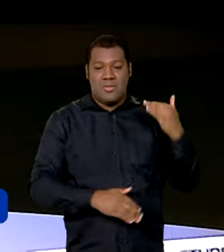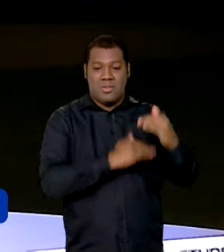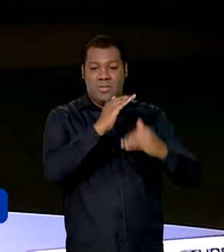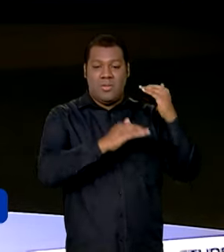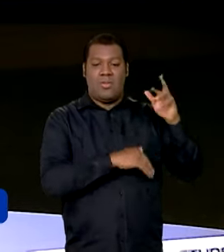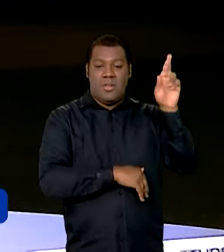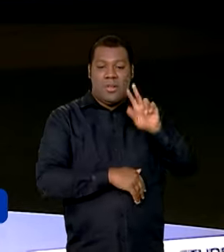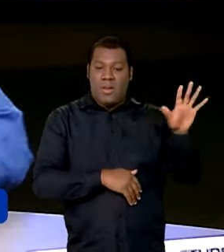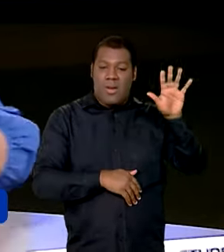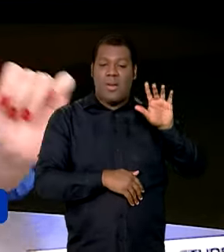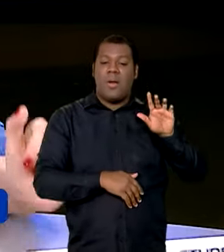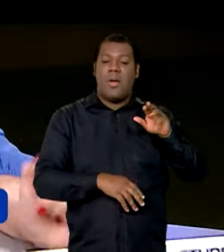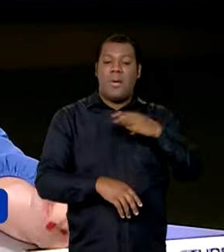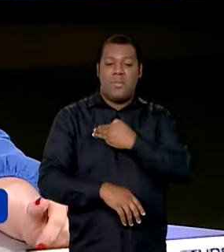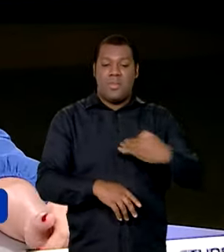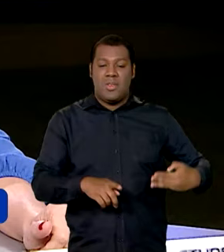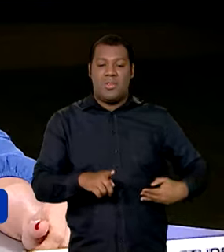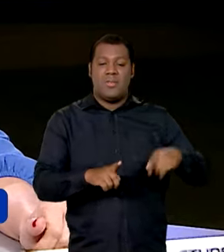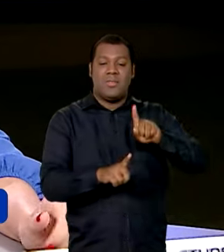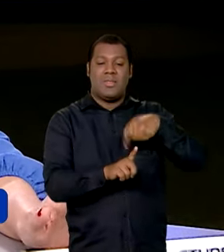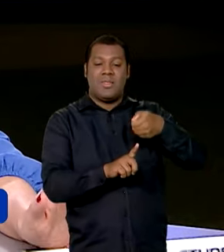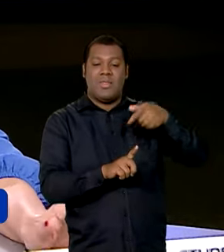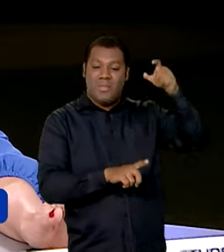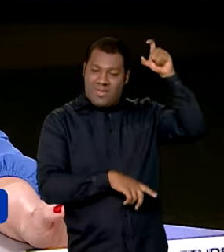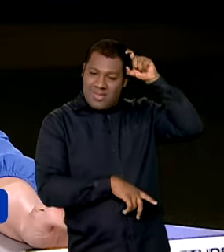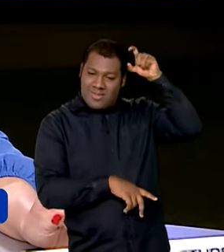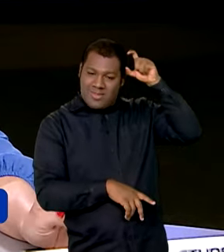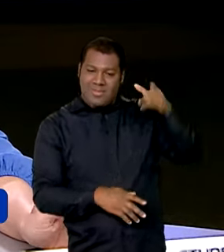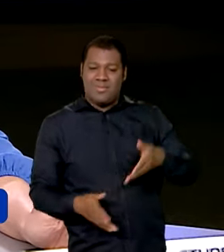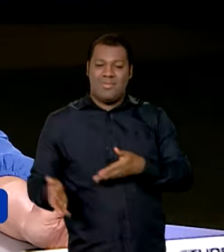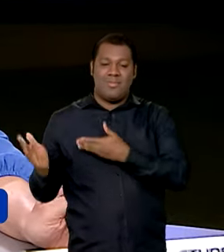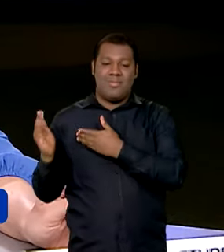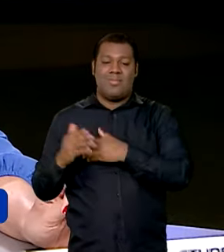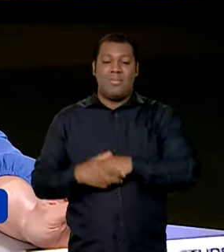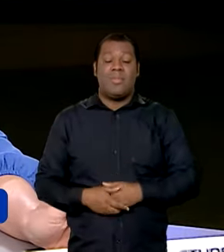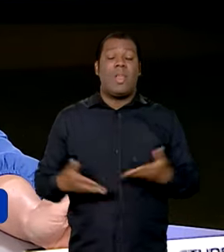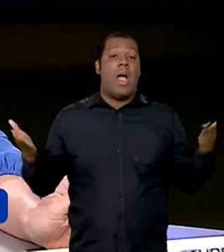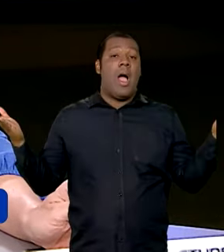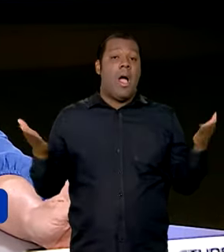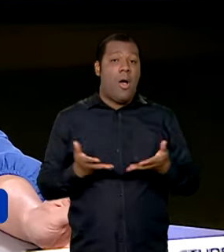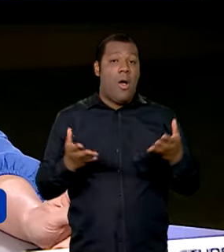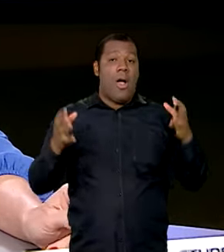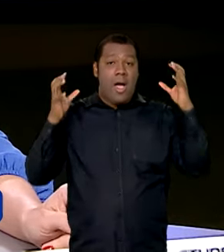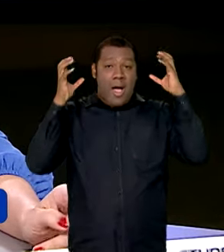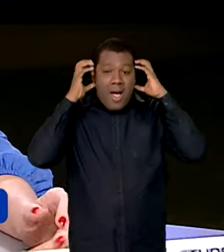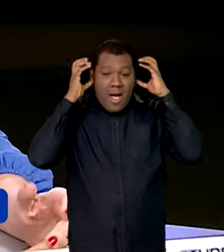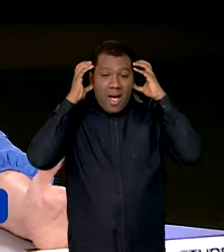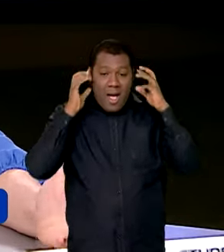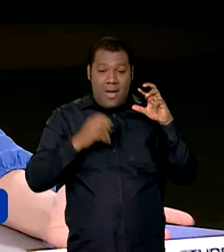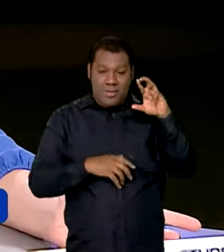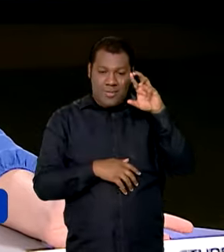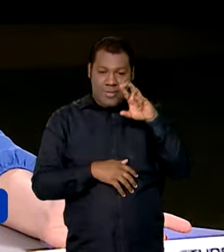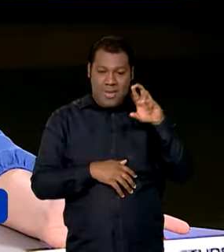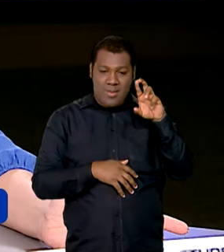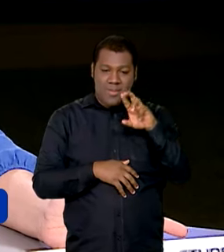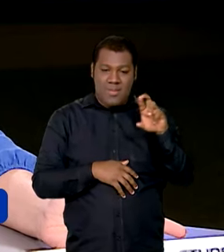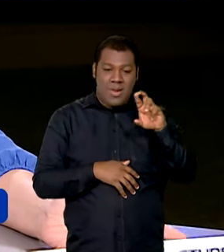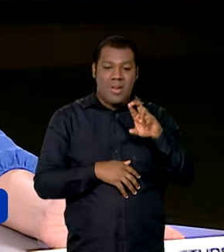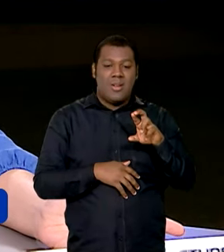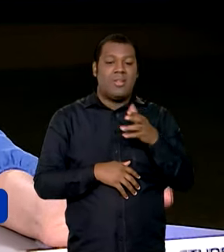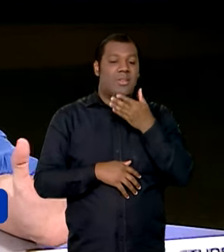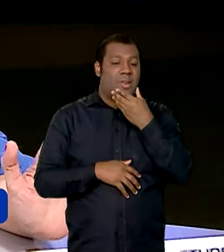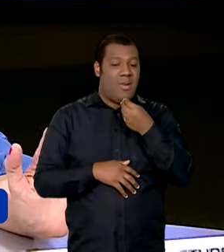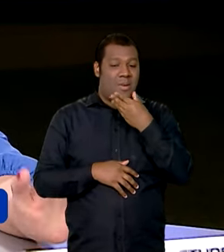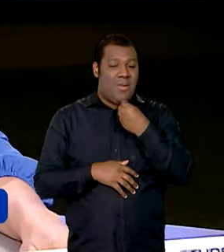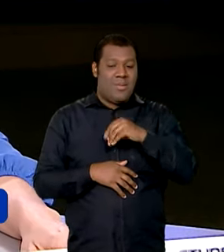Regional valdeis Gois Ministro vamos sem demora à rádio Band News FM com o meu querido João Pedro